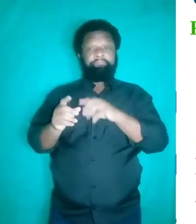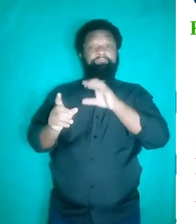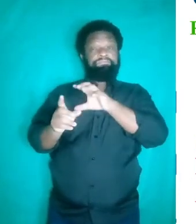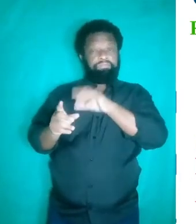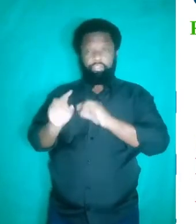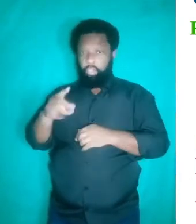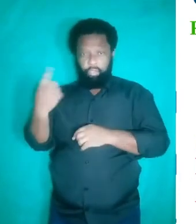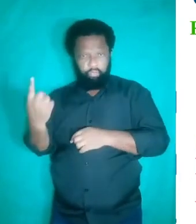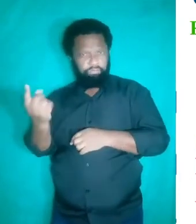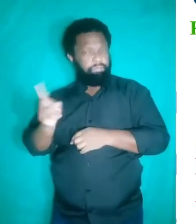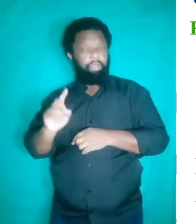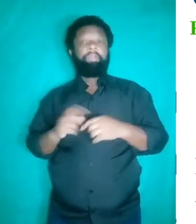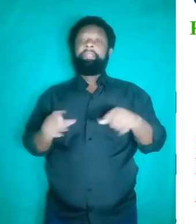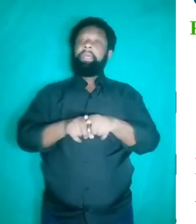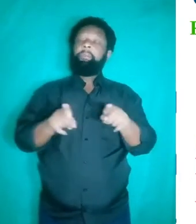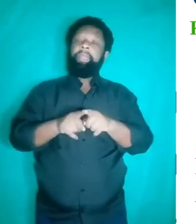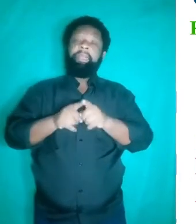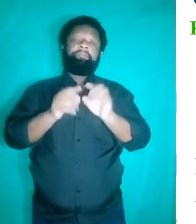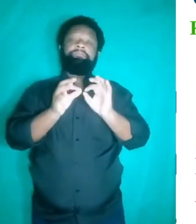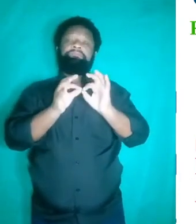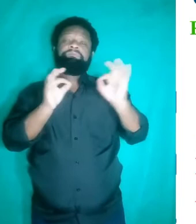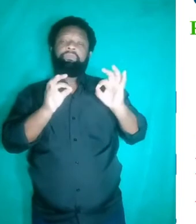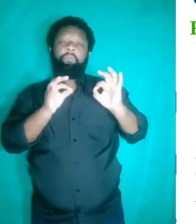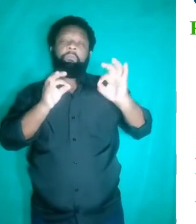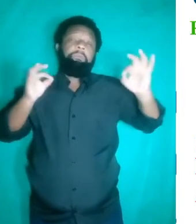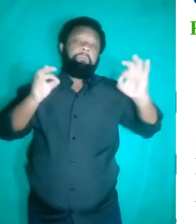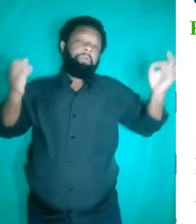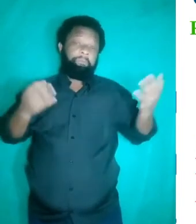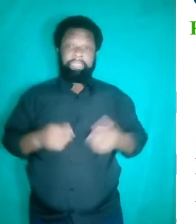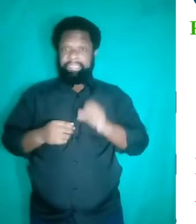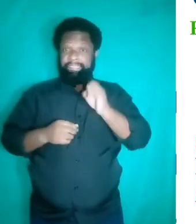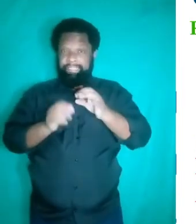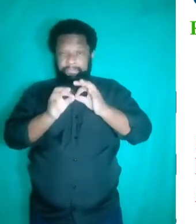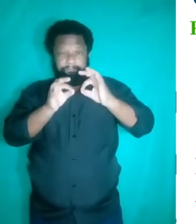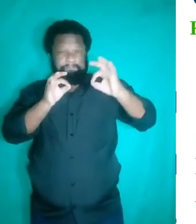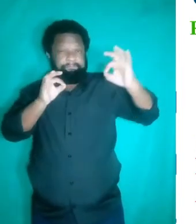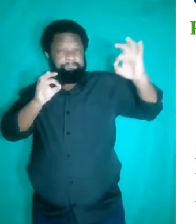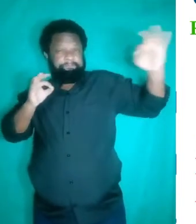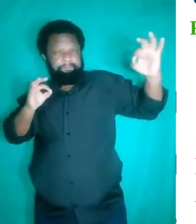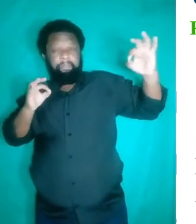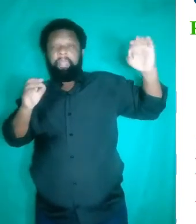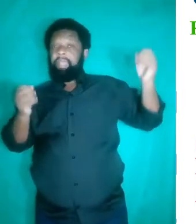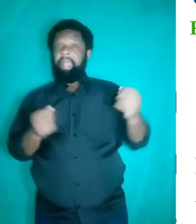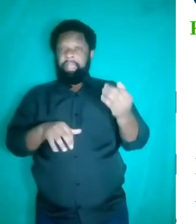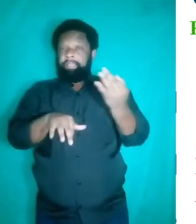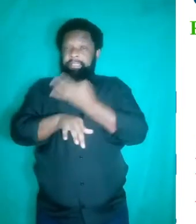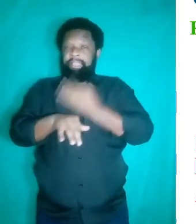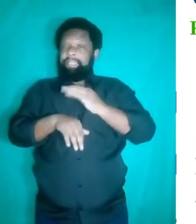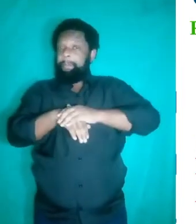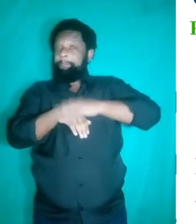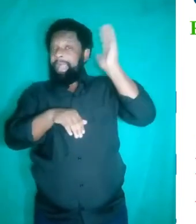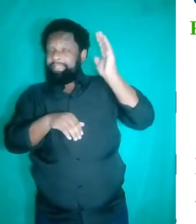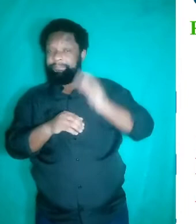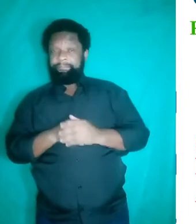que influencia a nossa resistência? Não. O comprimento dela é muito importante. Quanto maior o comprimento, maior a resistência. E